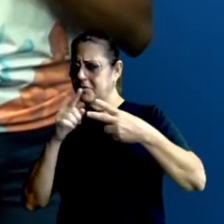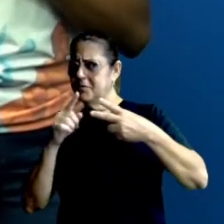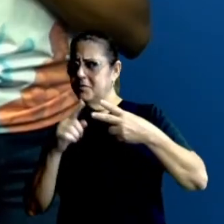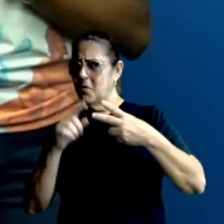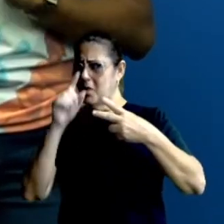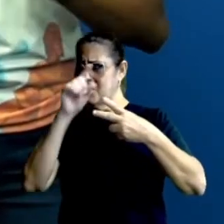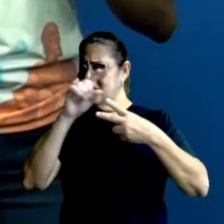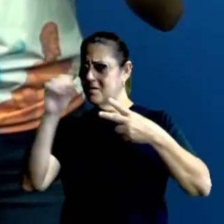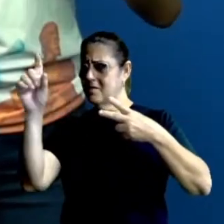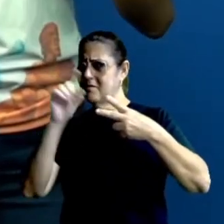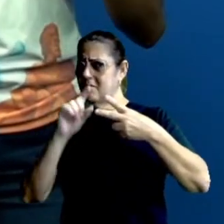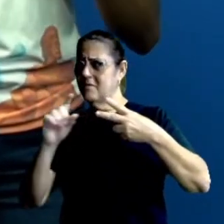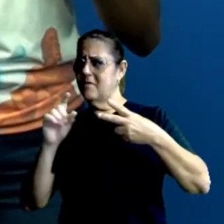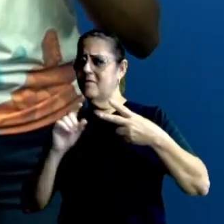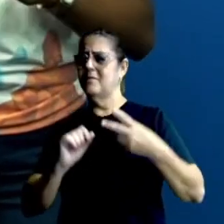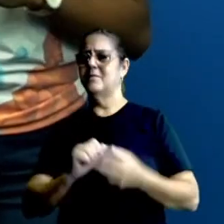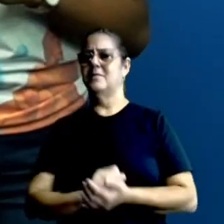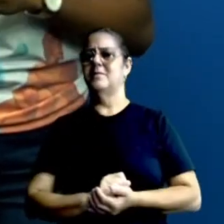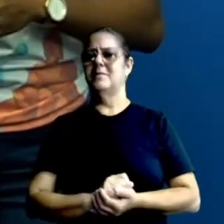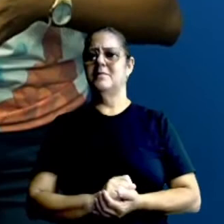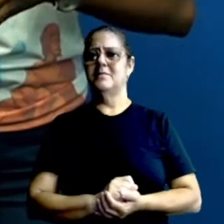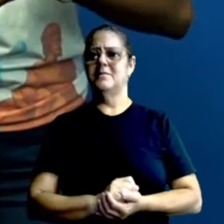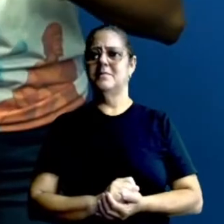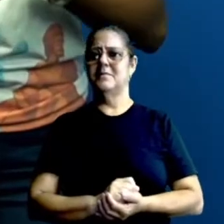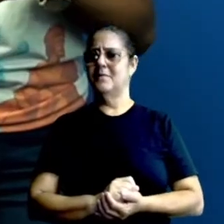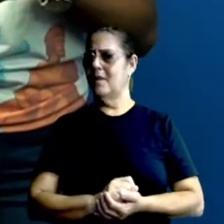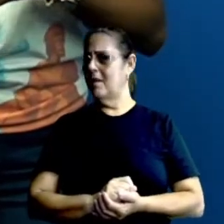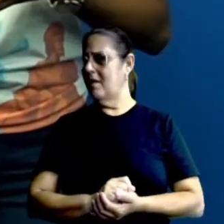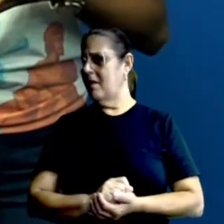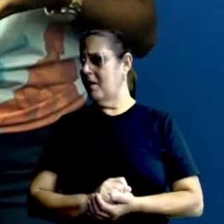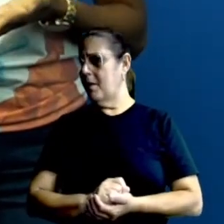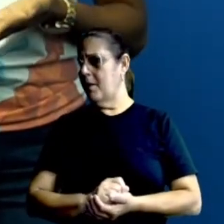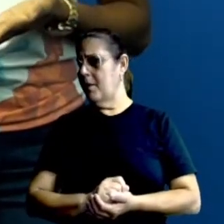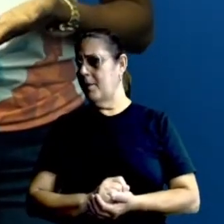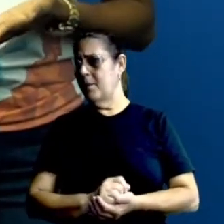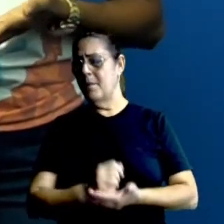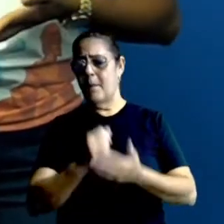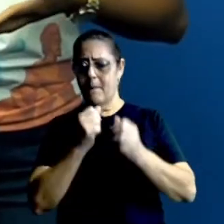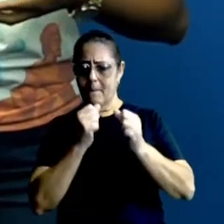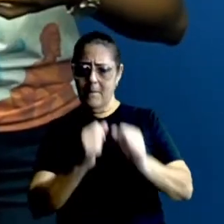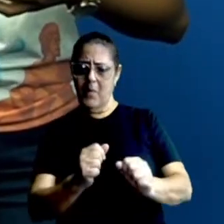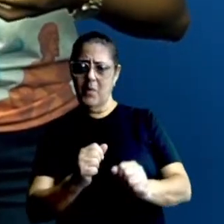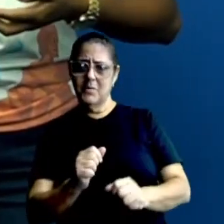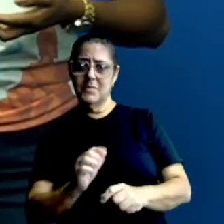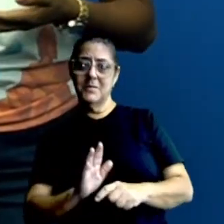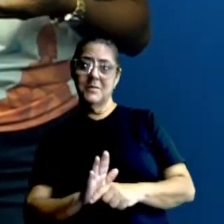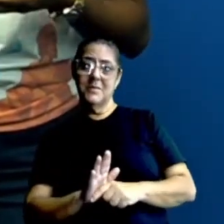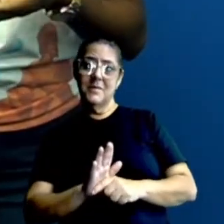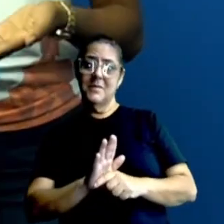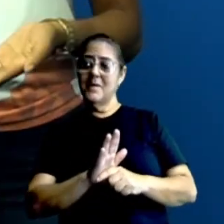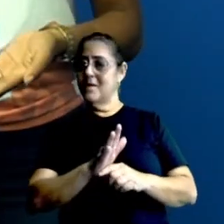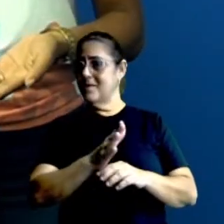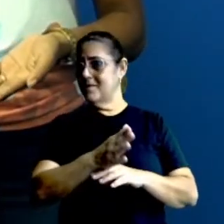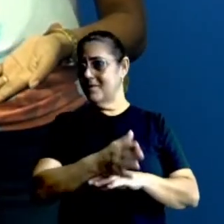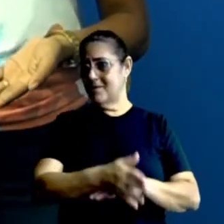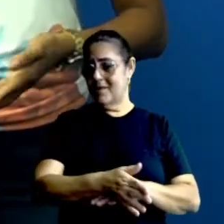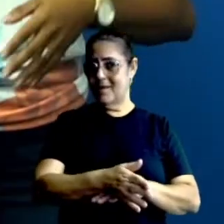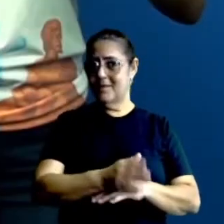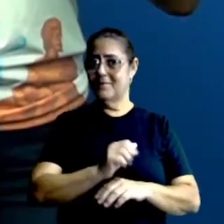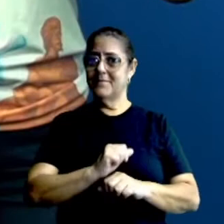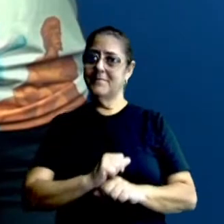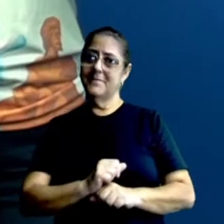separei as duas primeiras são esta só me ar caminho então se você chega um determinado